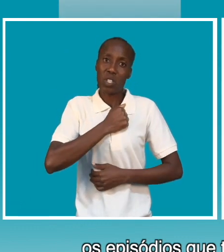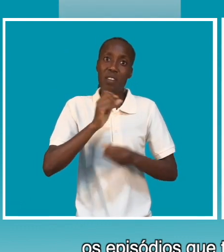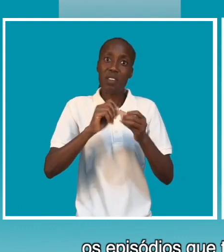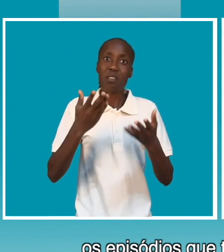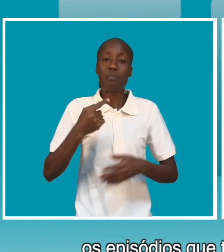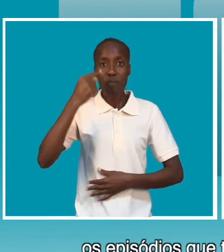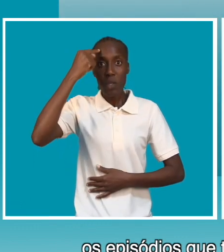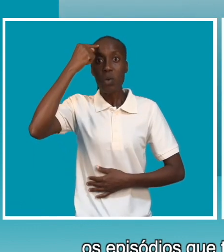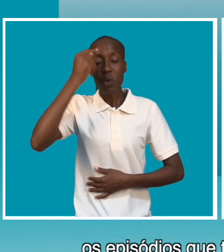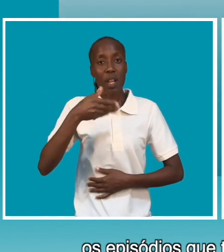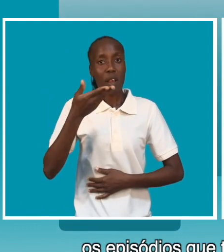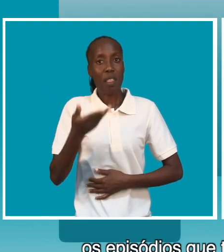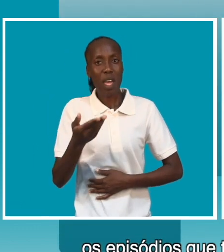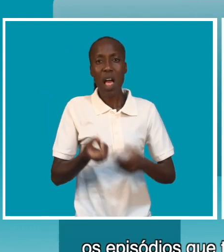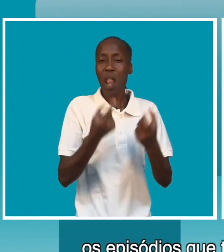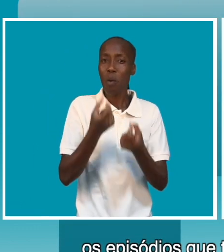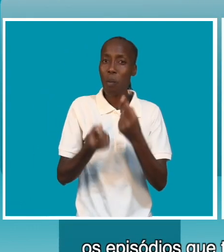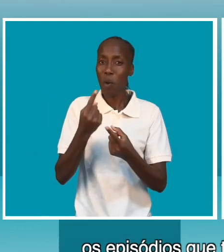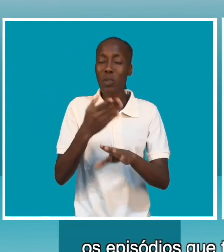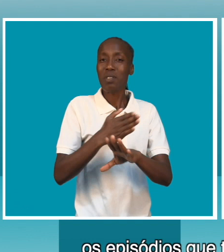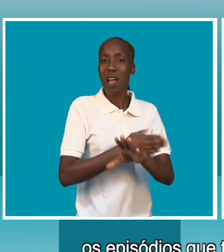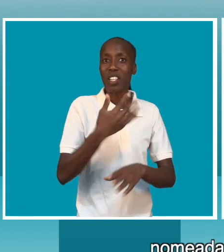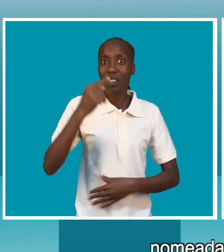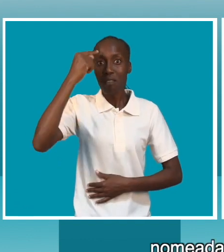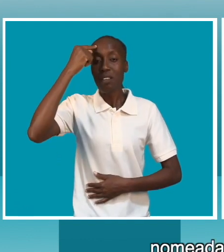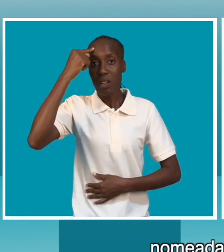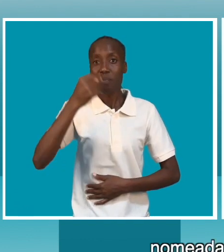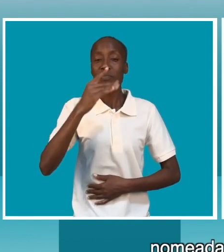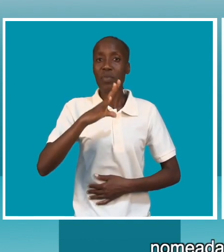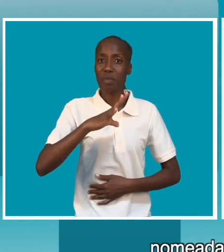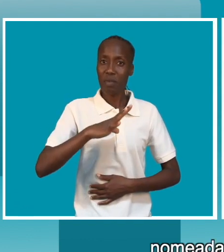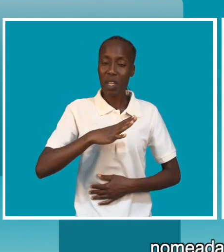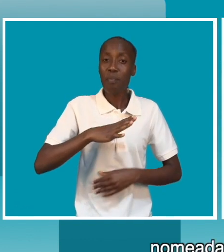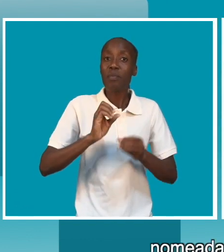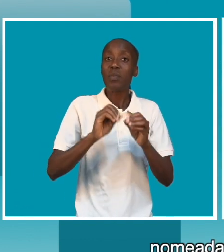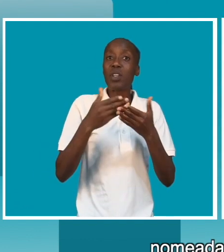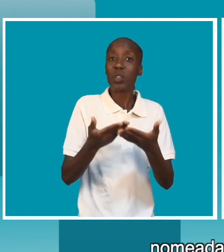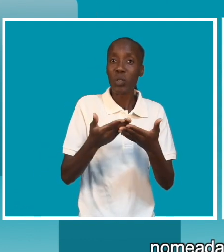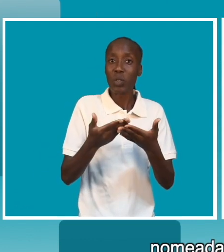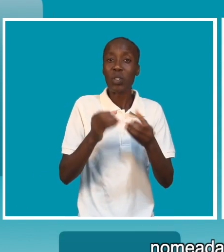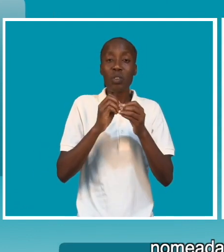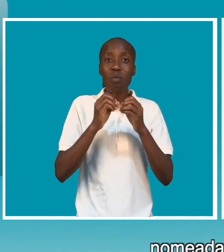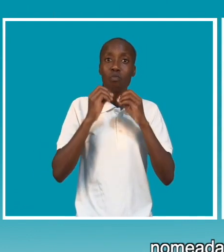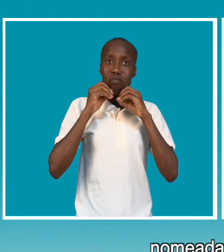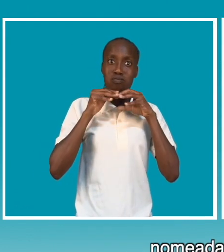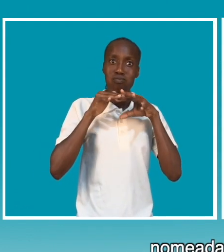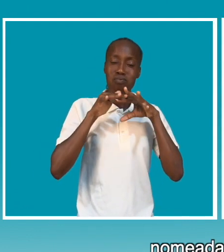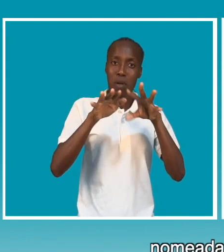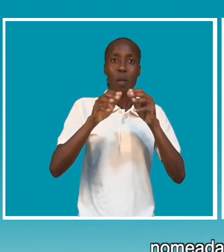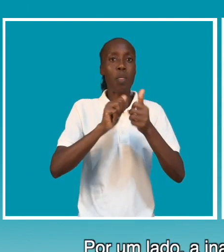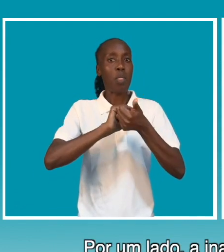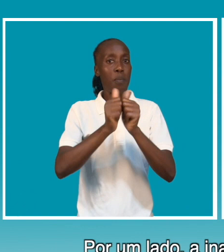de recordar aqui alguns momentos marcantes nomeadamente no que diz respeito às transmissões